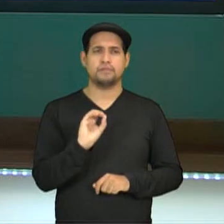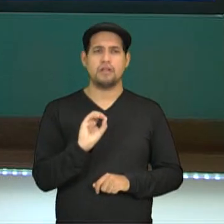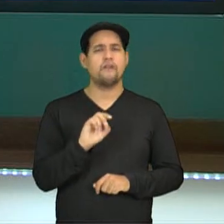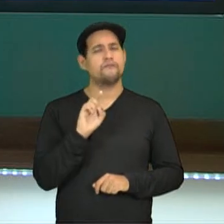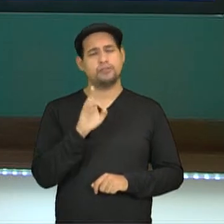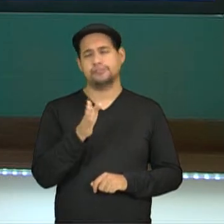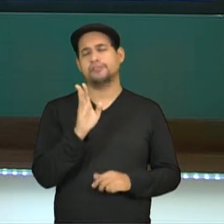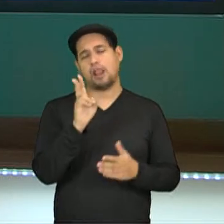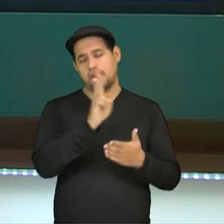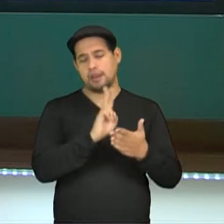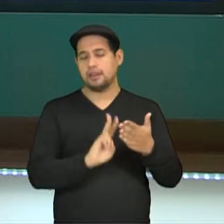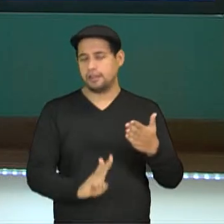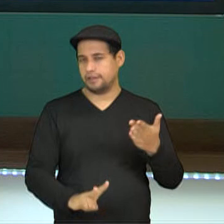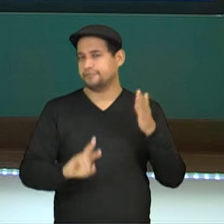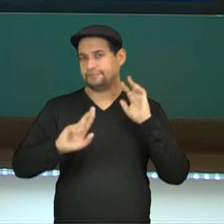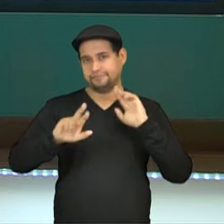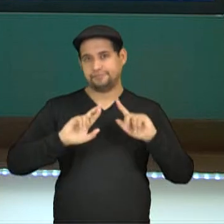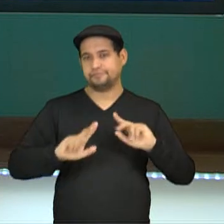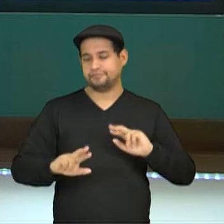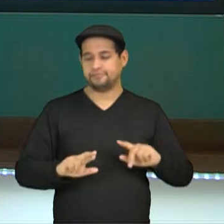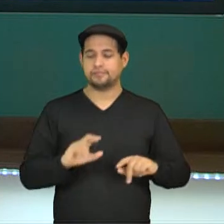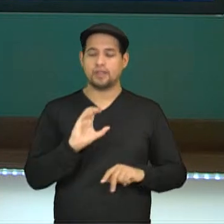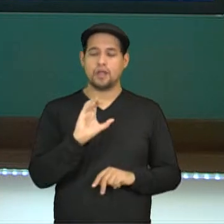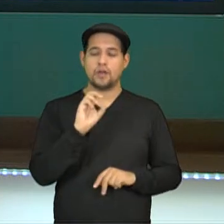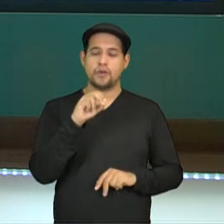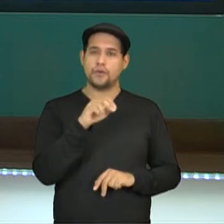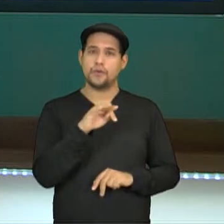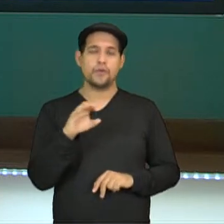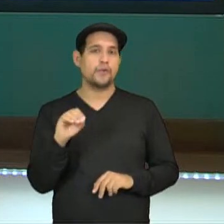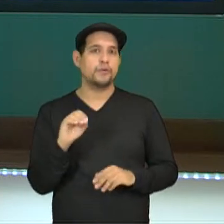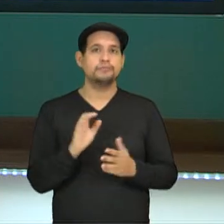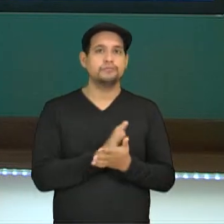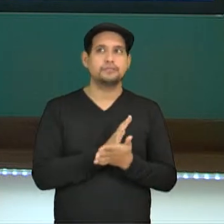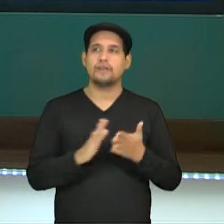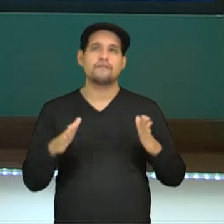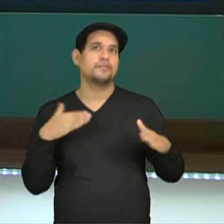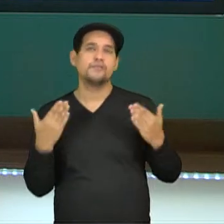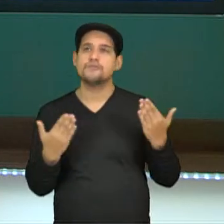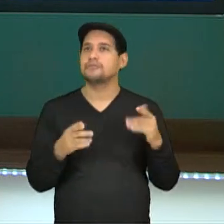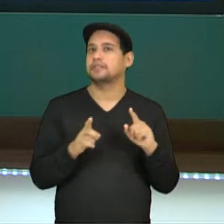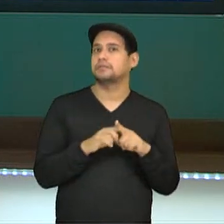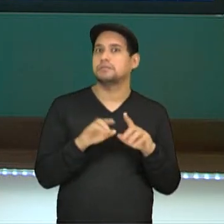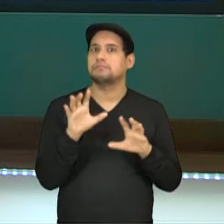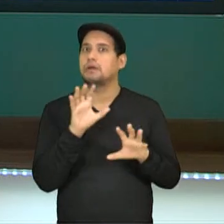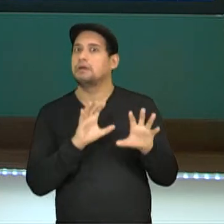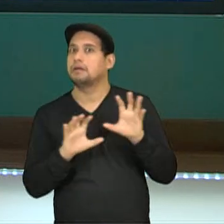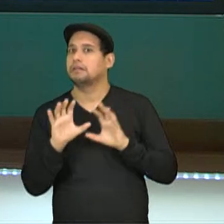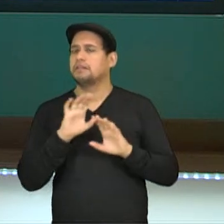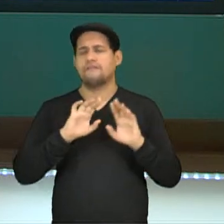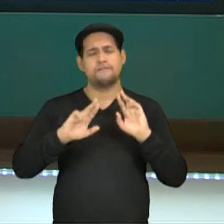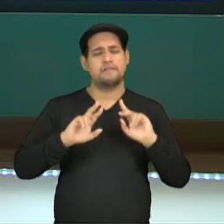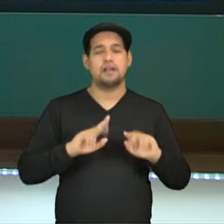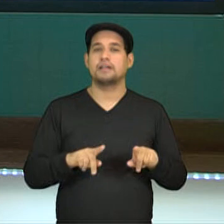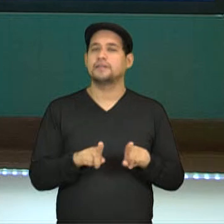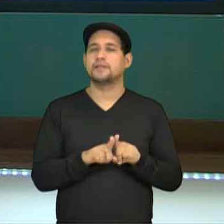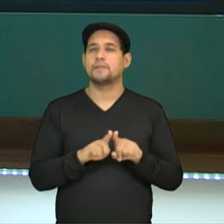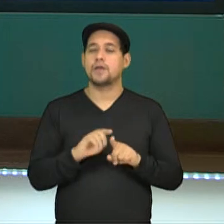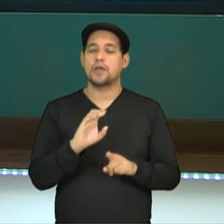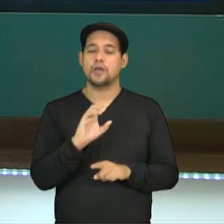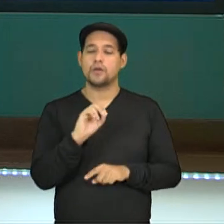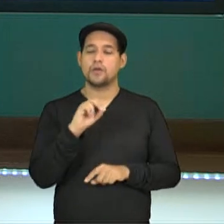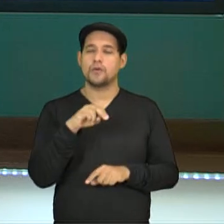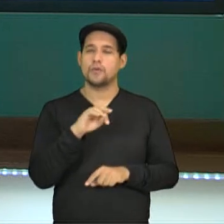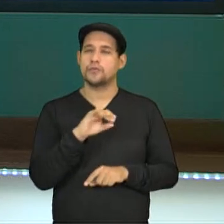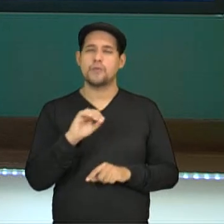já leram vários contos, contos de aventura, de mistério, de terror e contos chamados de contos